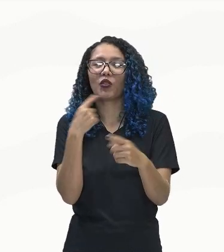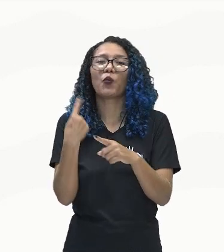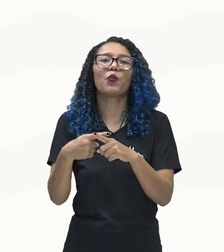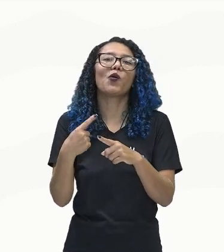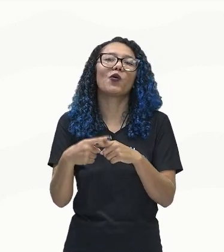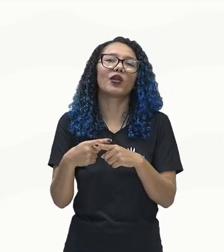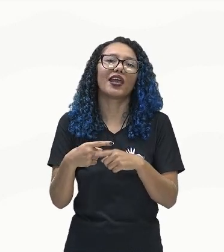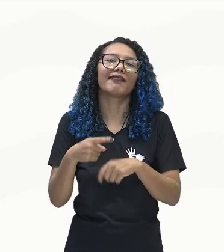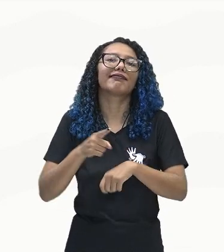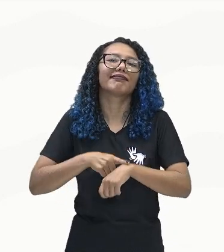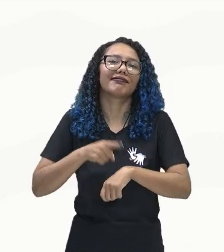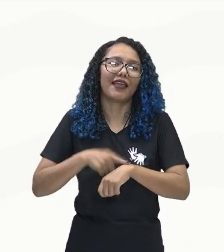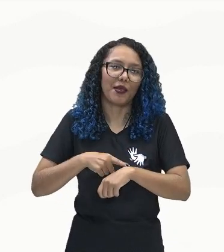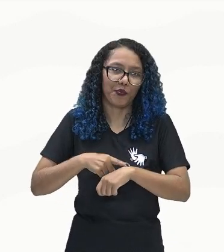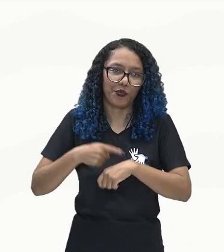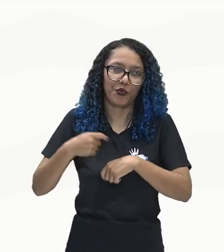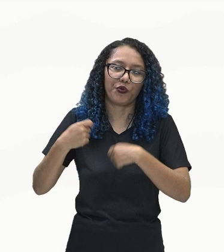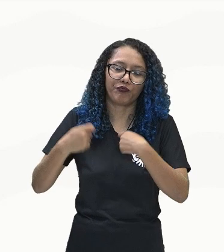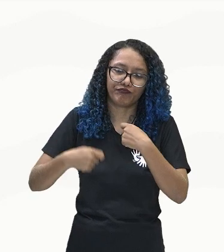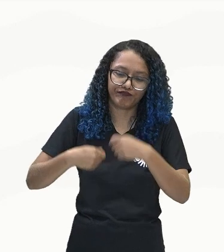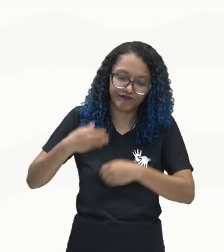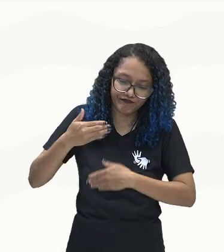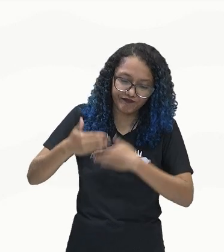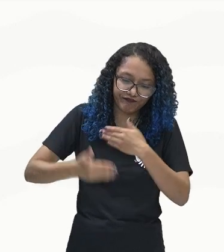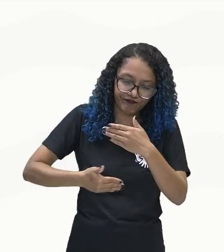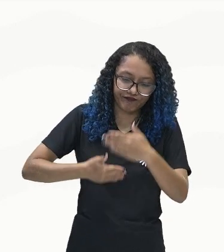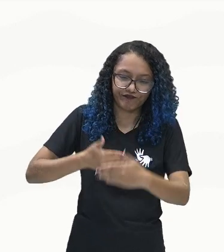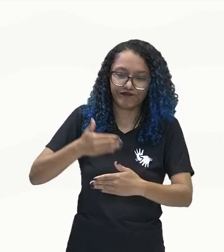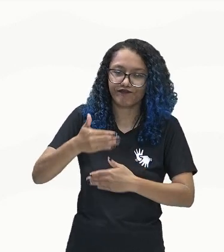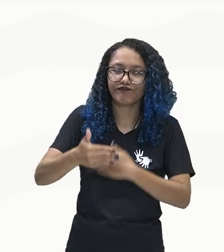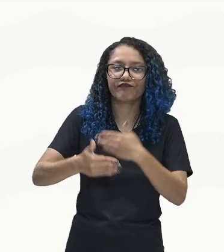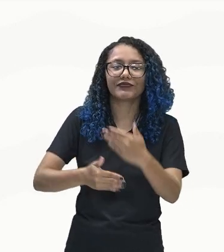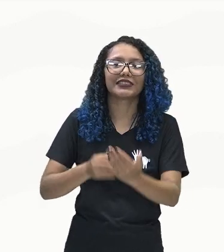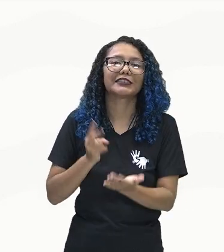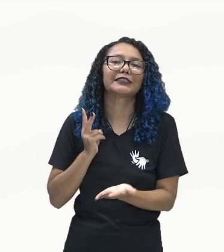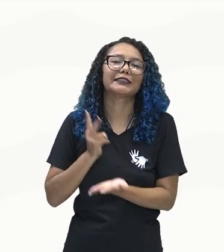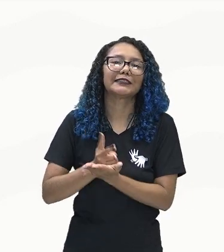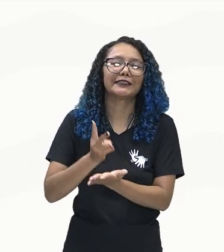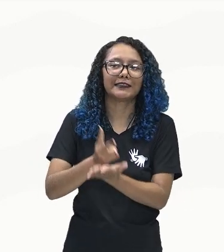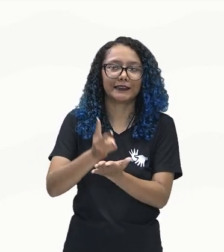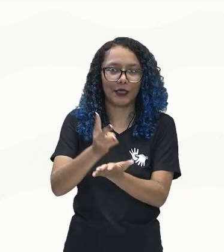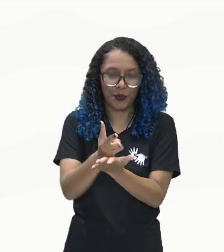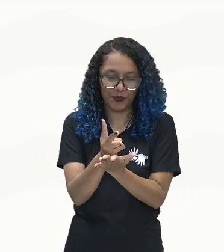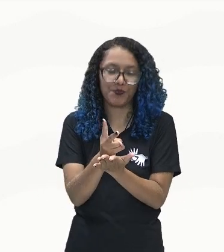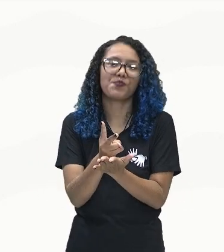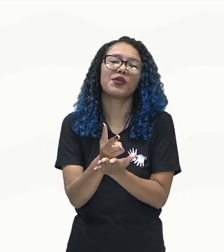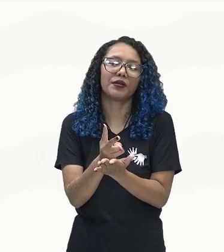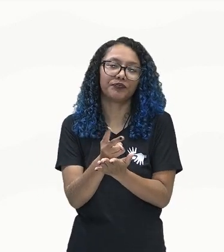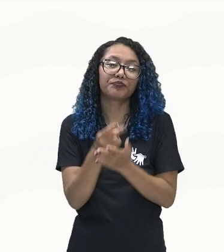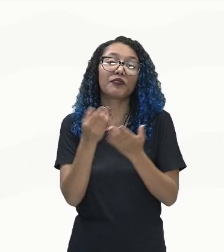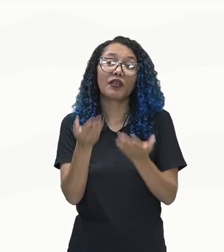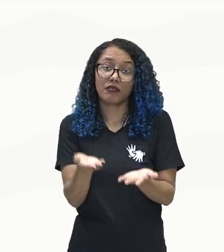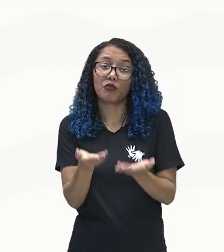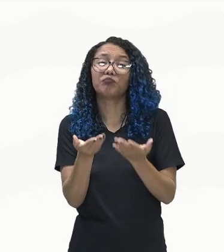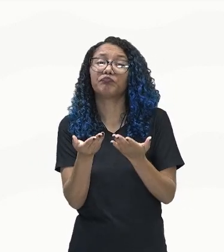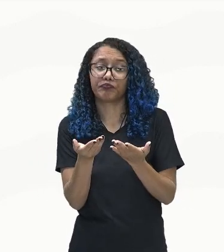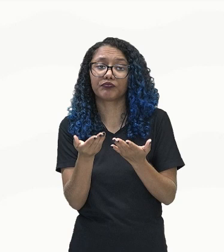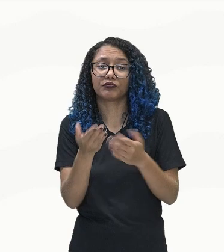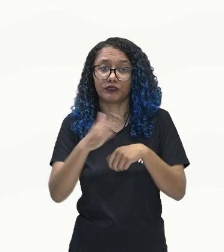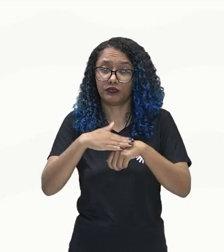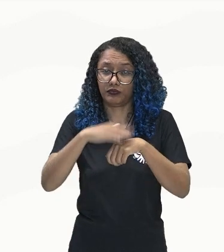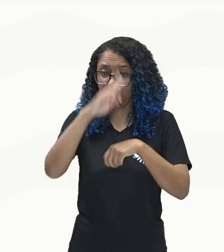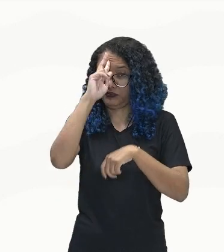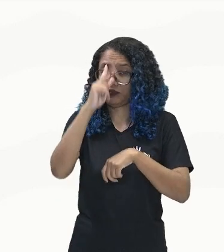tempo e é contínuo, é para sempre, tá bom? Então, esse autoconhecimento vai ajudar também